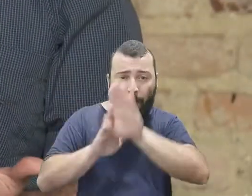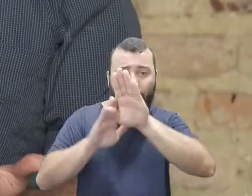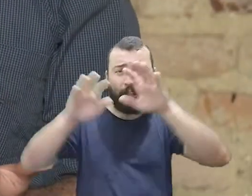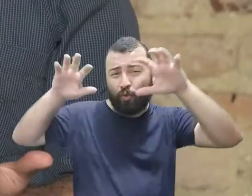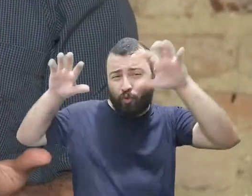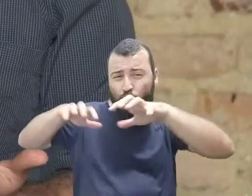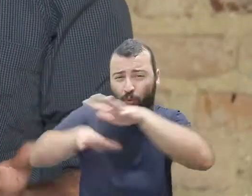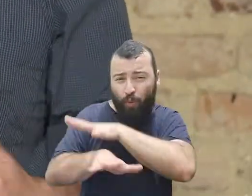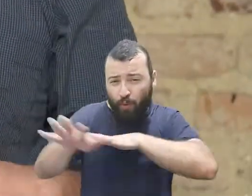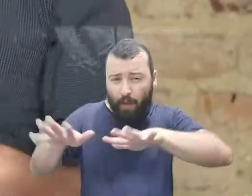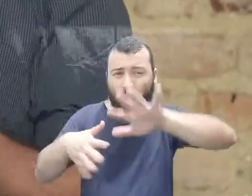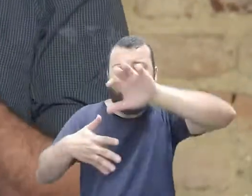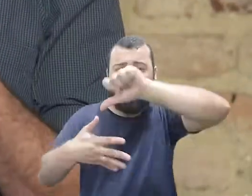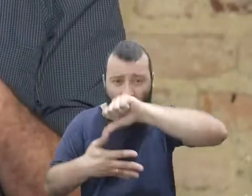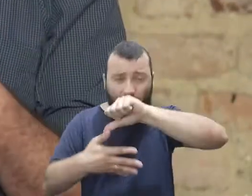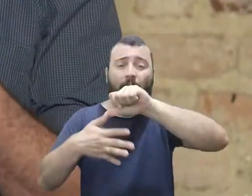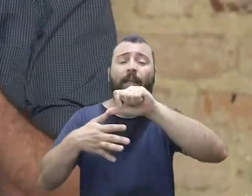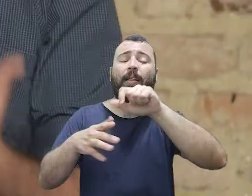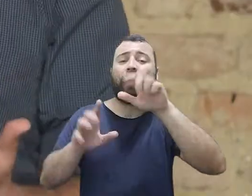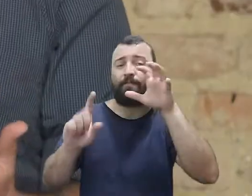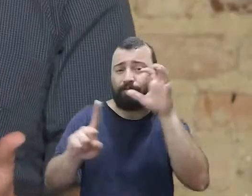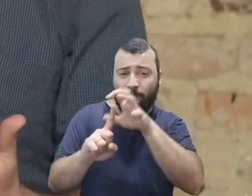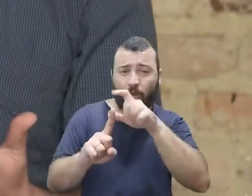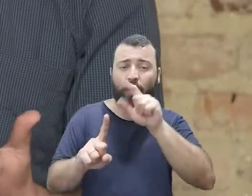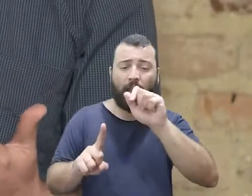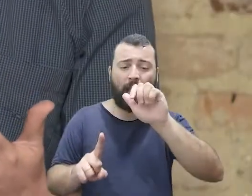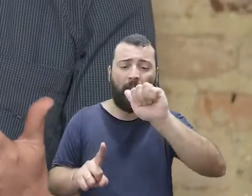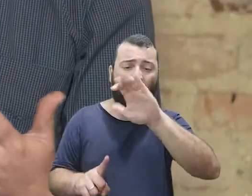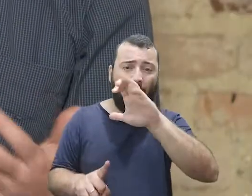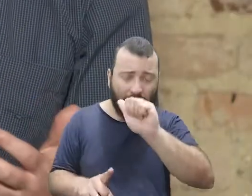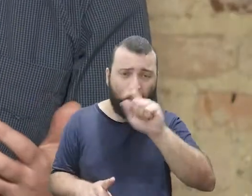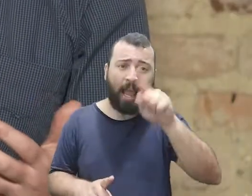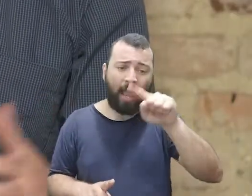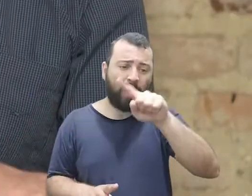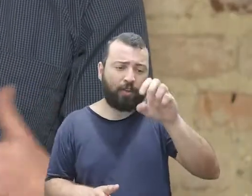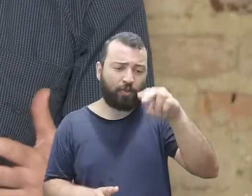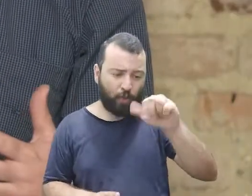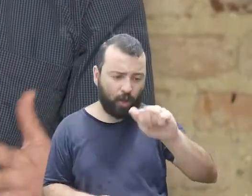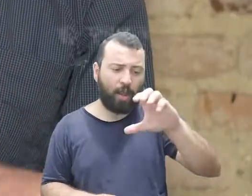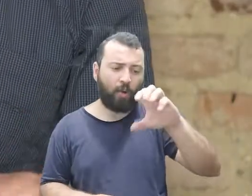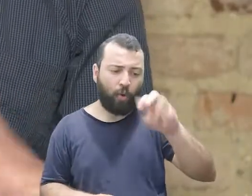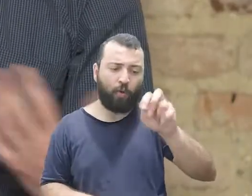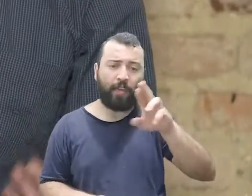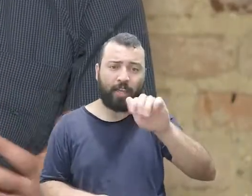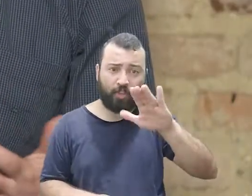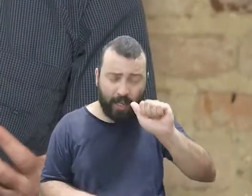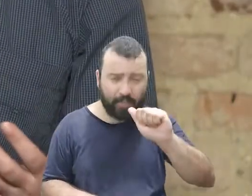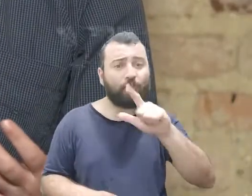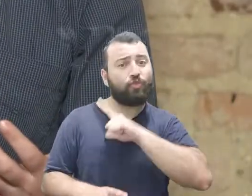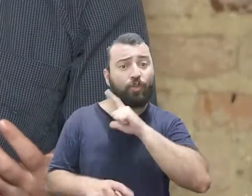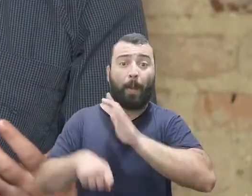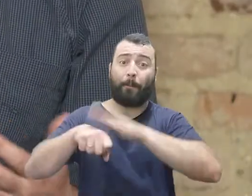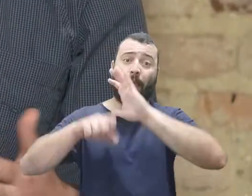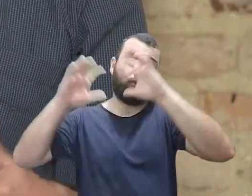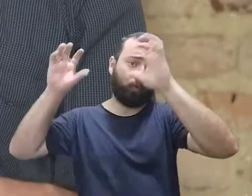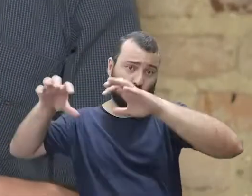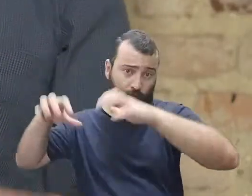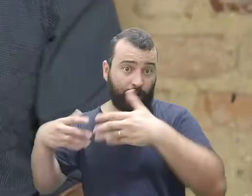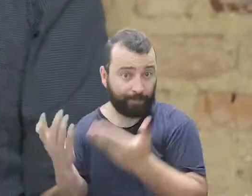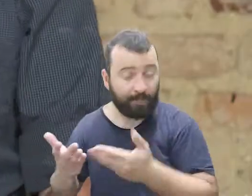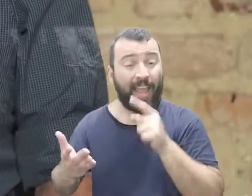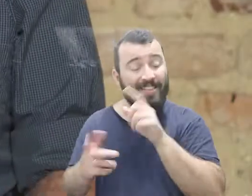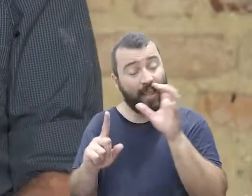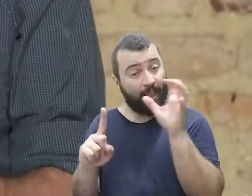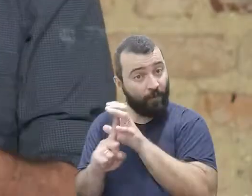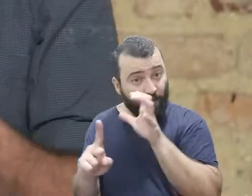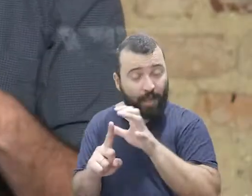de monção da América do Sul, fortalecendo também as ACAS, a zona de convergência do Atlântico Sul, ou seja, aumentando a precipitação.